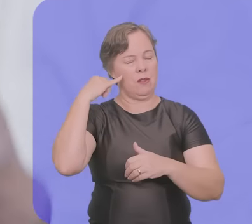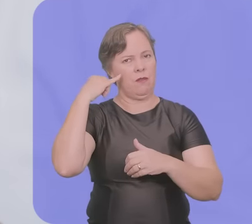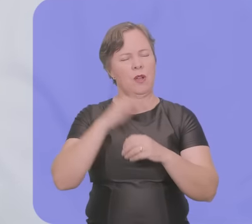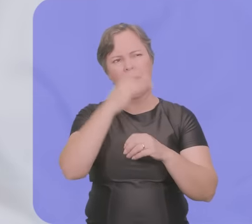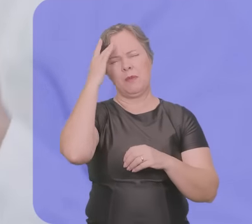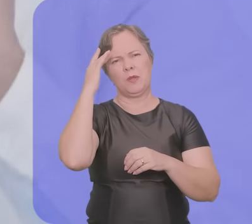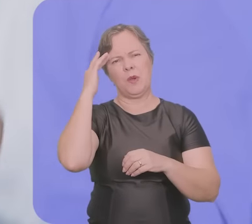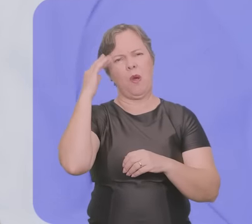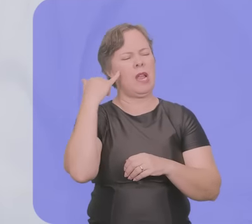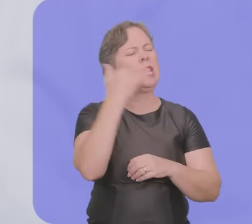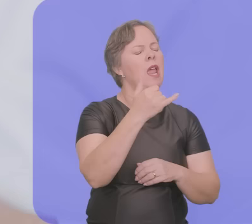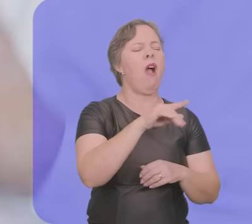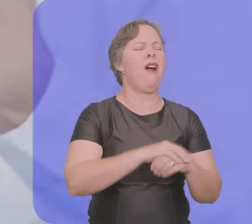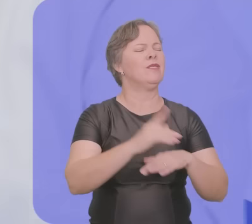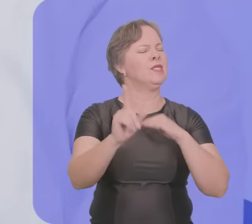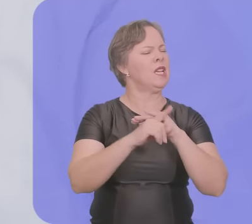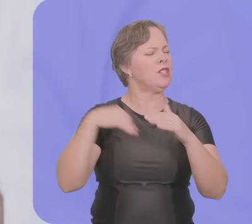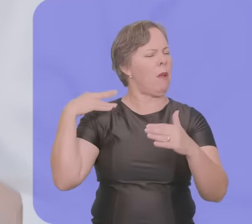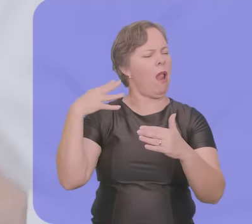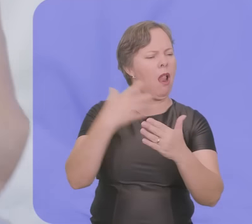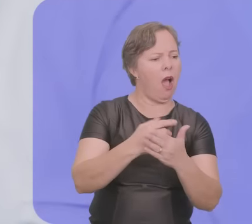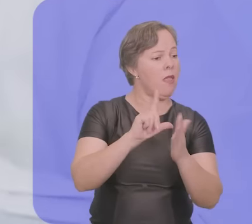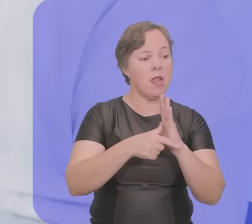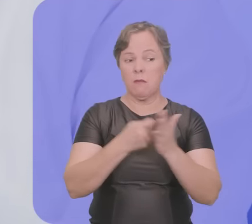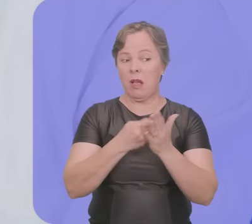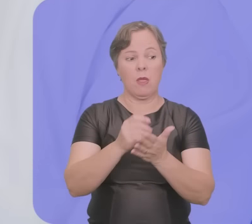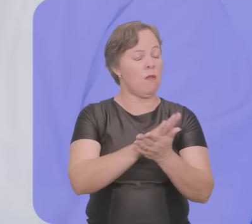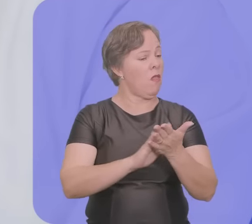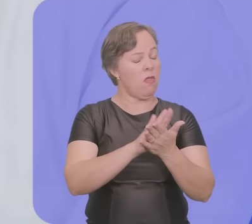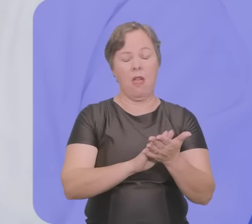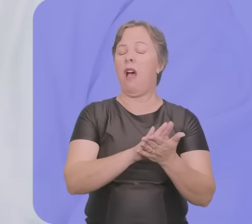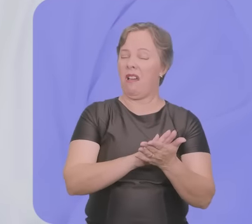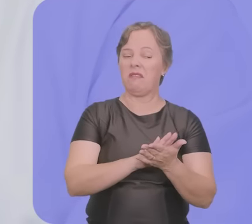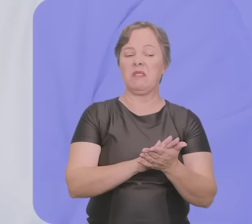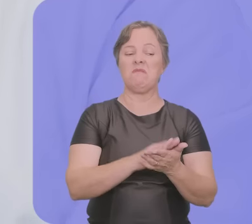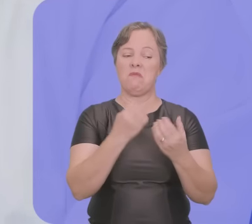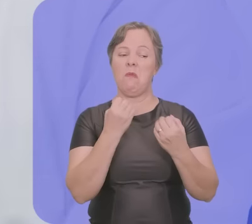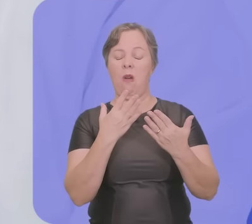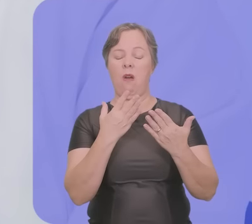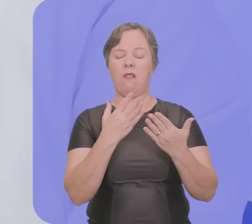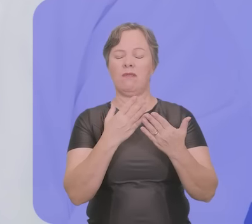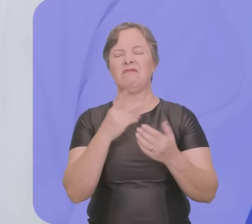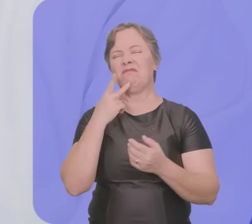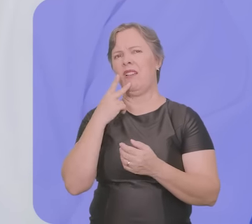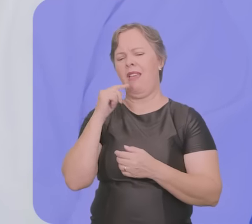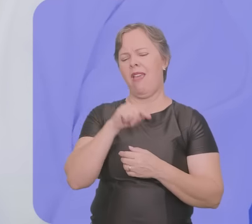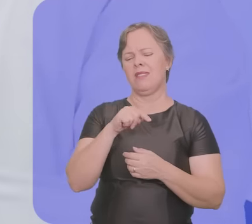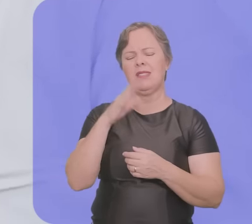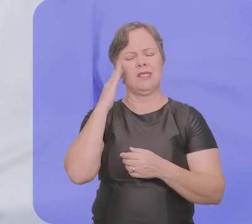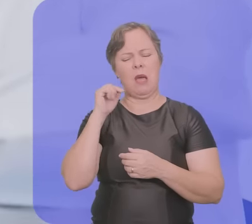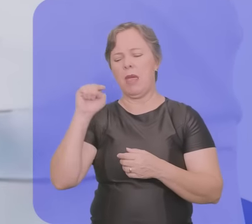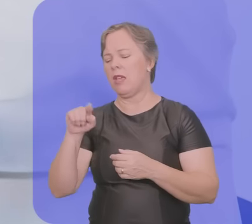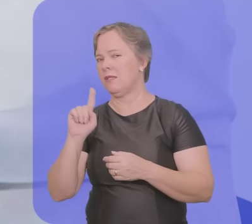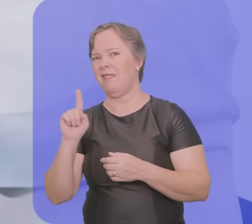olha, você é cliente há tanto tempo, não atrasa os pagamentos e tudo mais. Aí eu falei assim, olha, ele sabe, mas